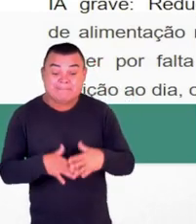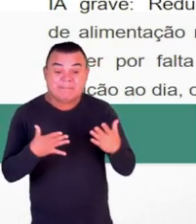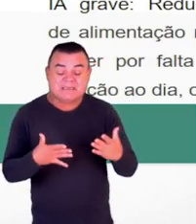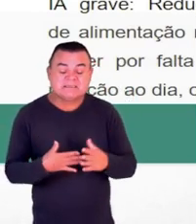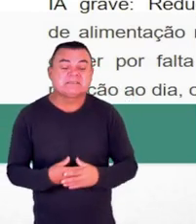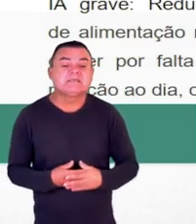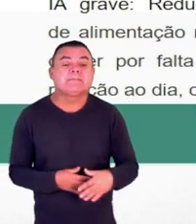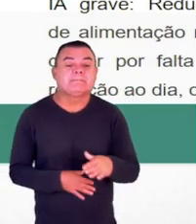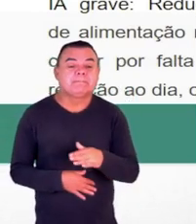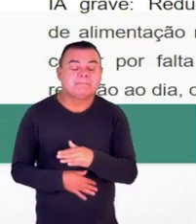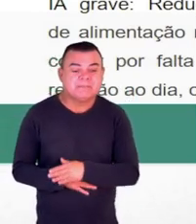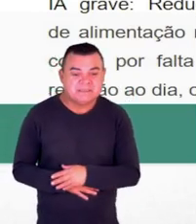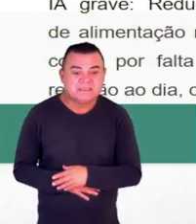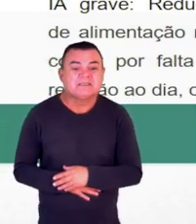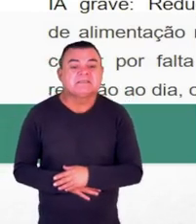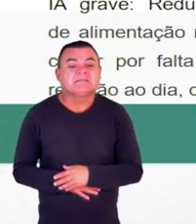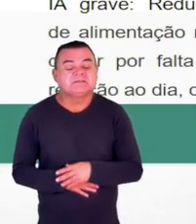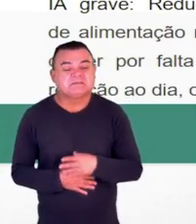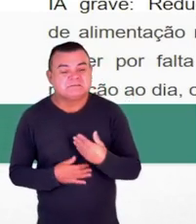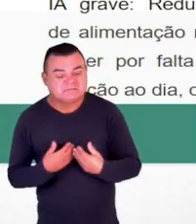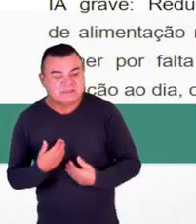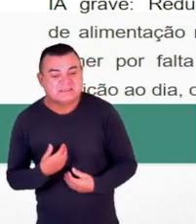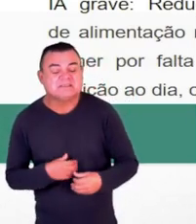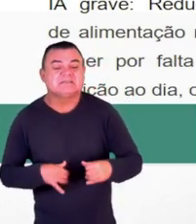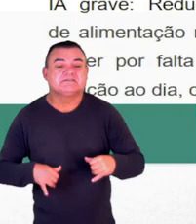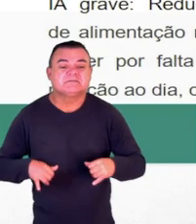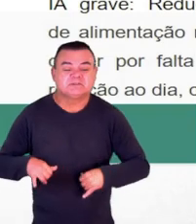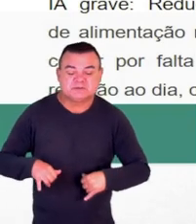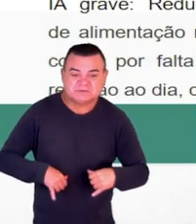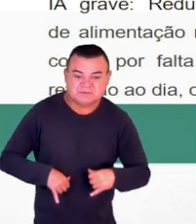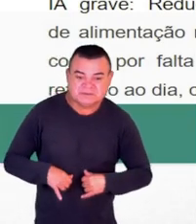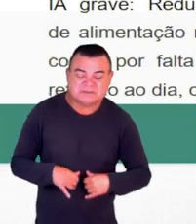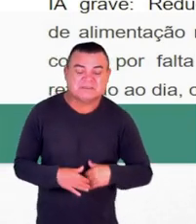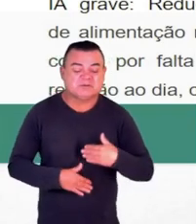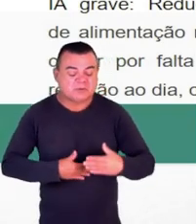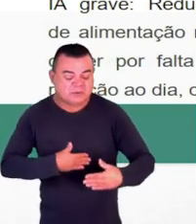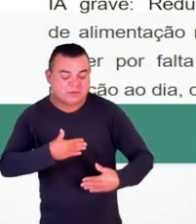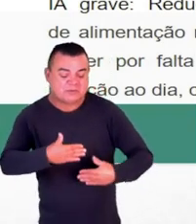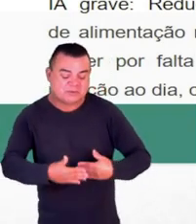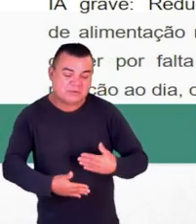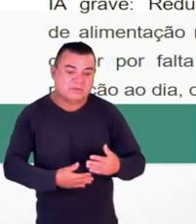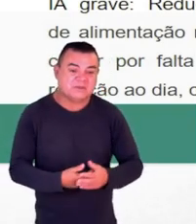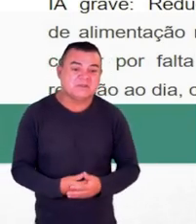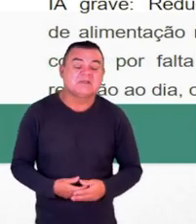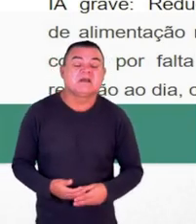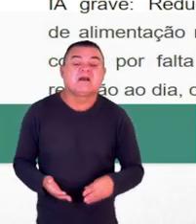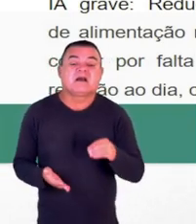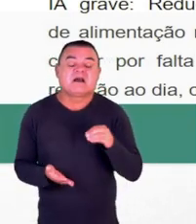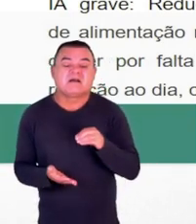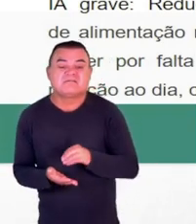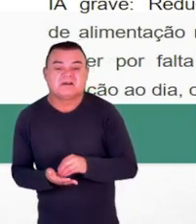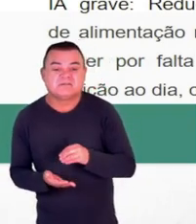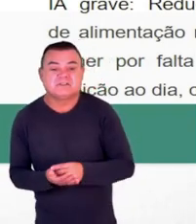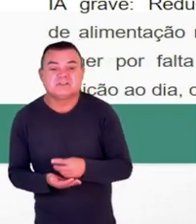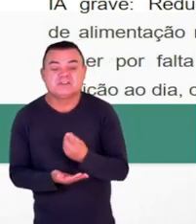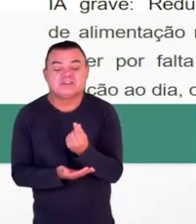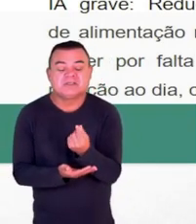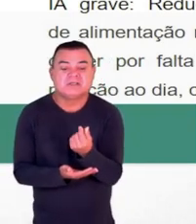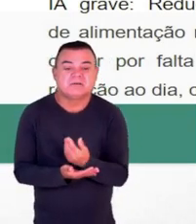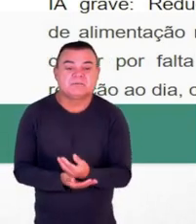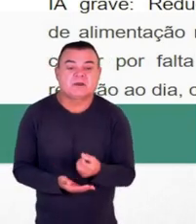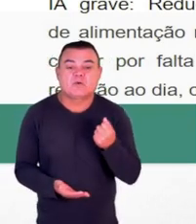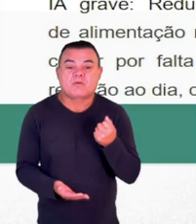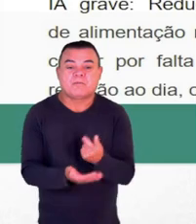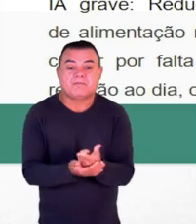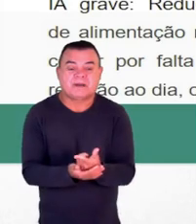aos poucos né é sentir fome não comer por falta de dinheiro para comprar alimentos fazer apenas uma refeição ao dia ou ficar até um